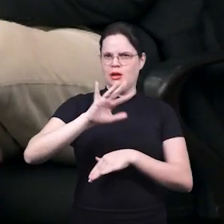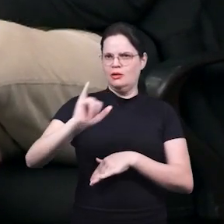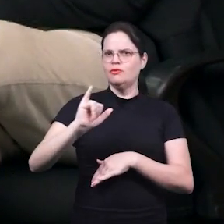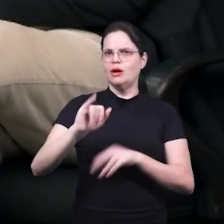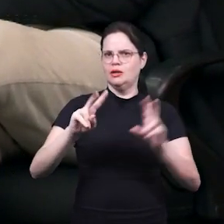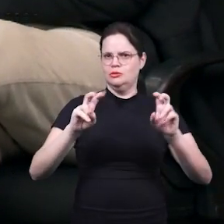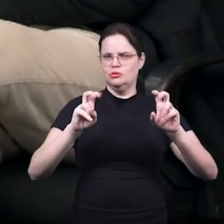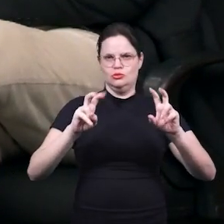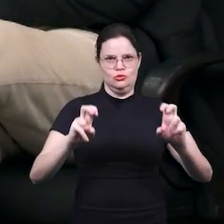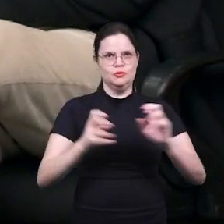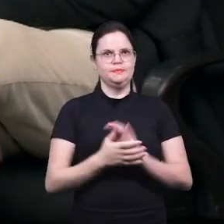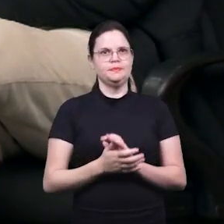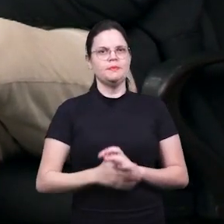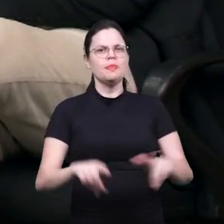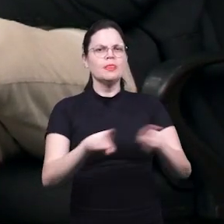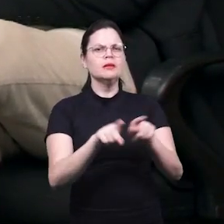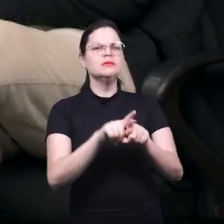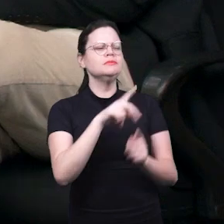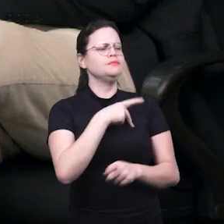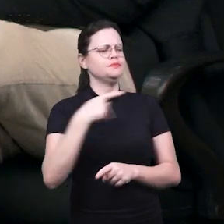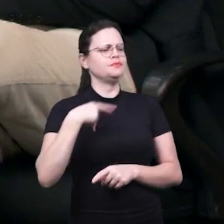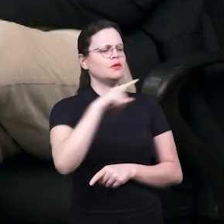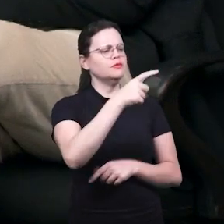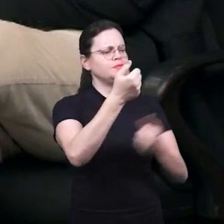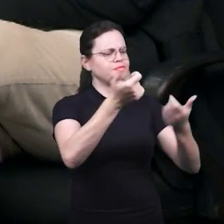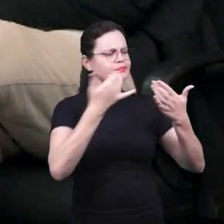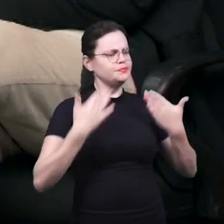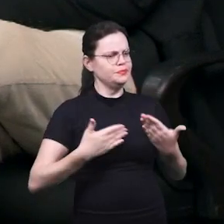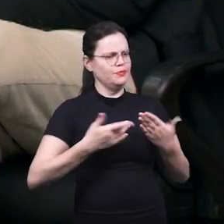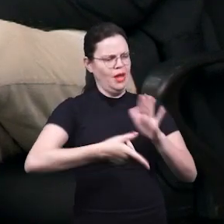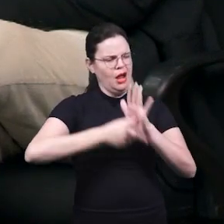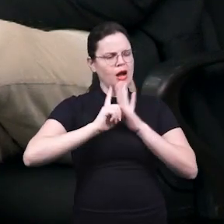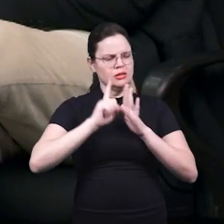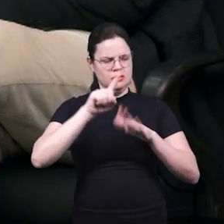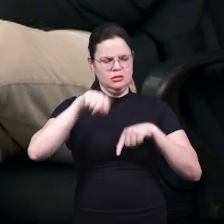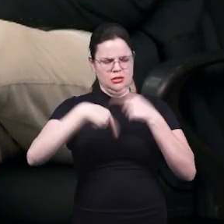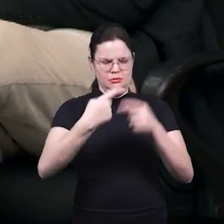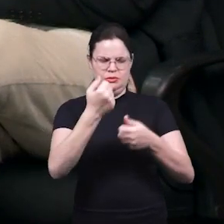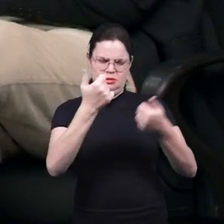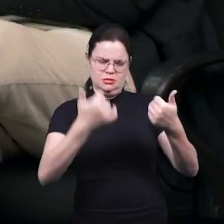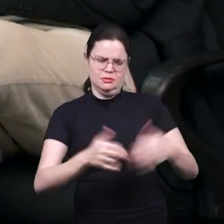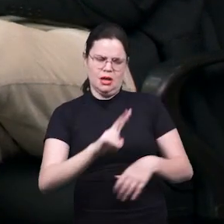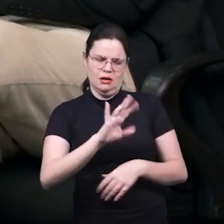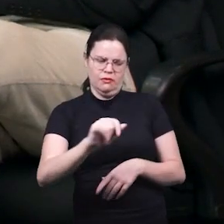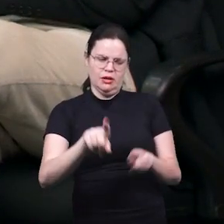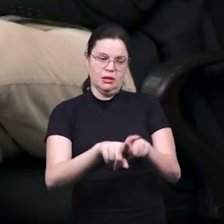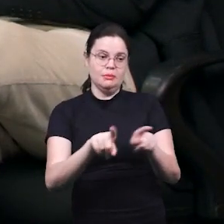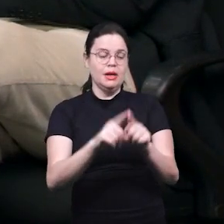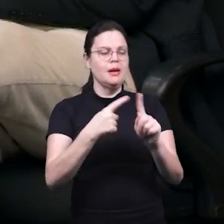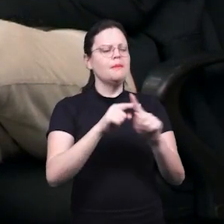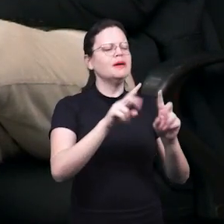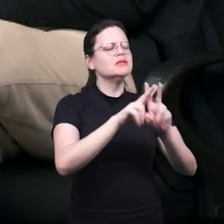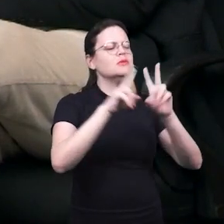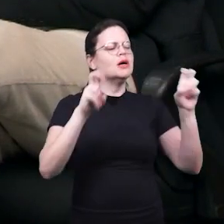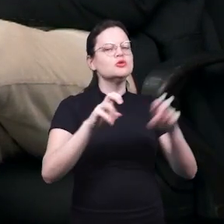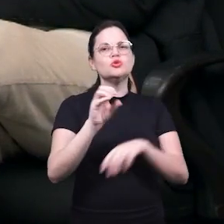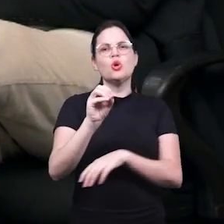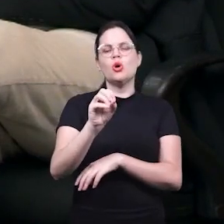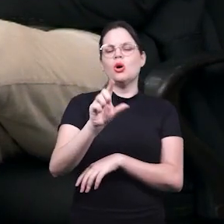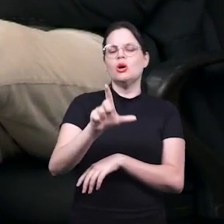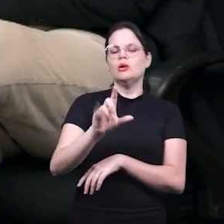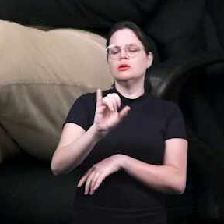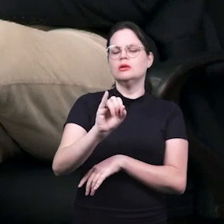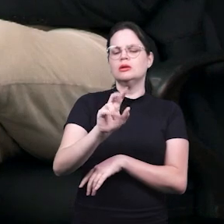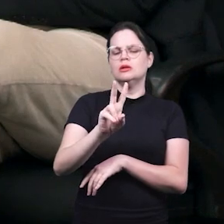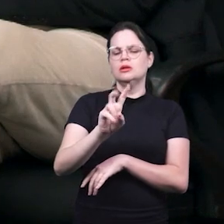Carlos, também uma coisa que o pastor falou nos bastidores, talvez vai falar depois, sobre aquela questão da oliveira.